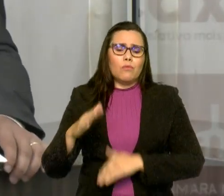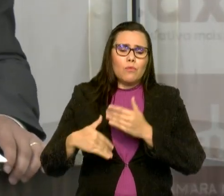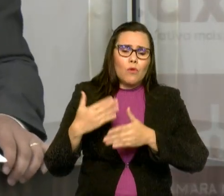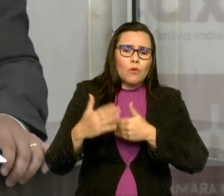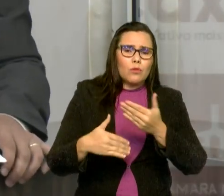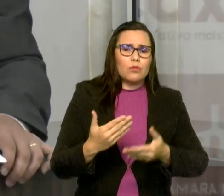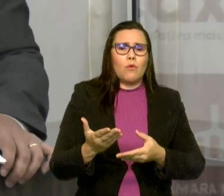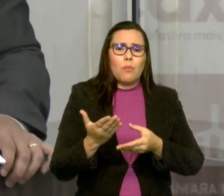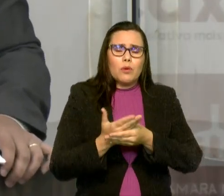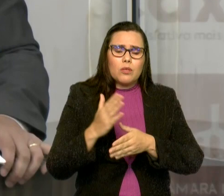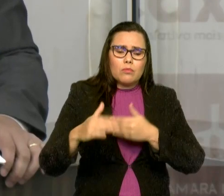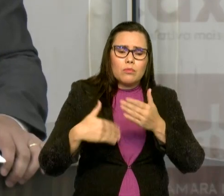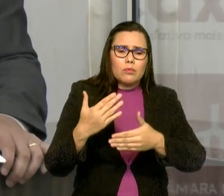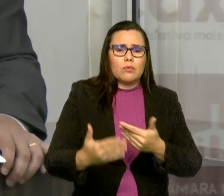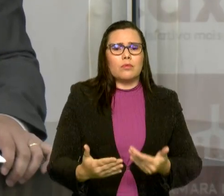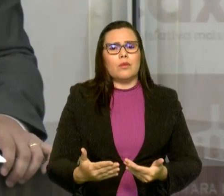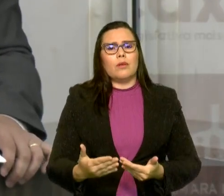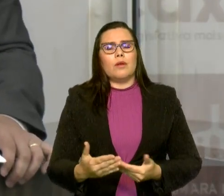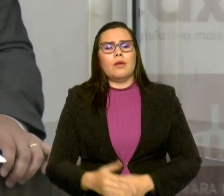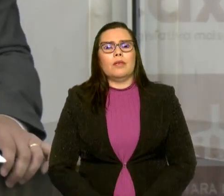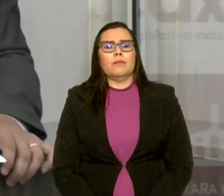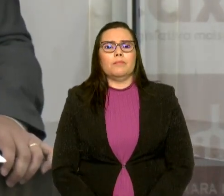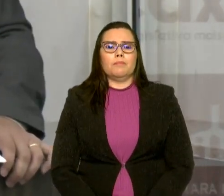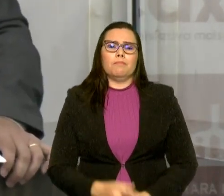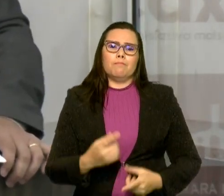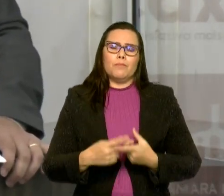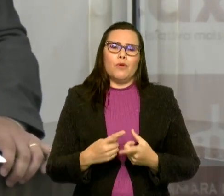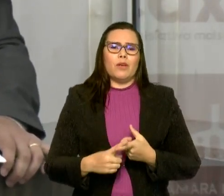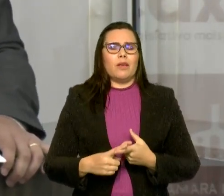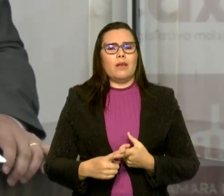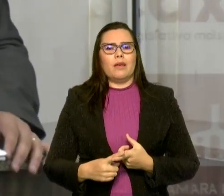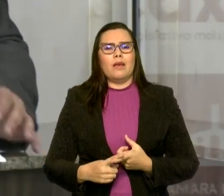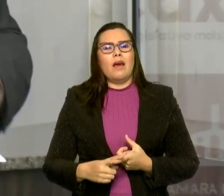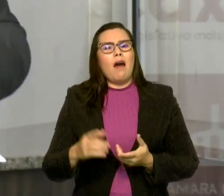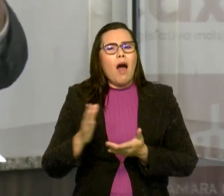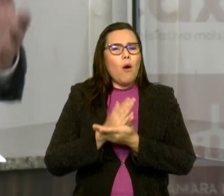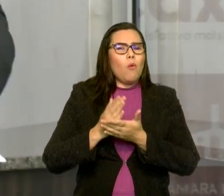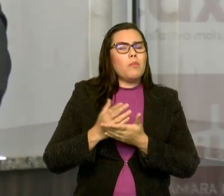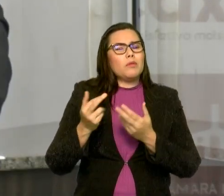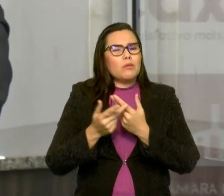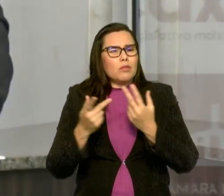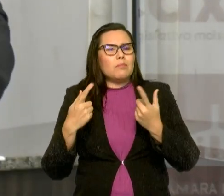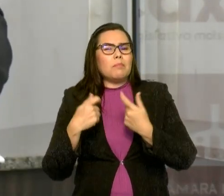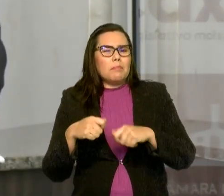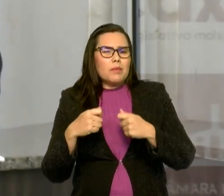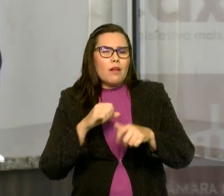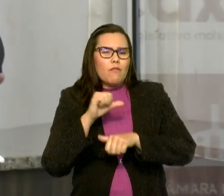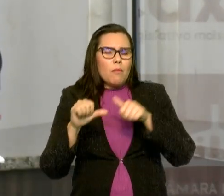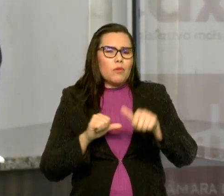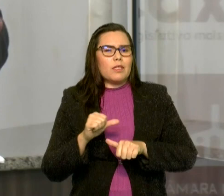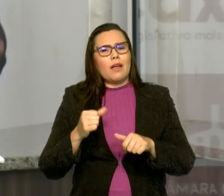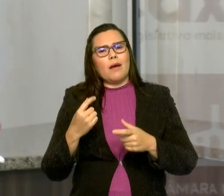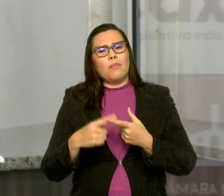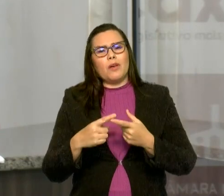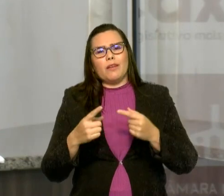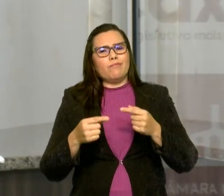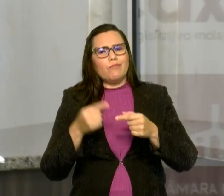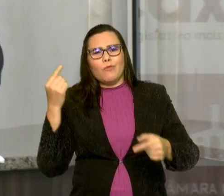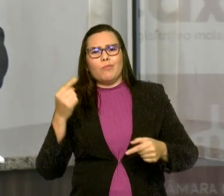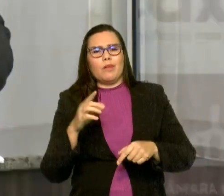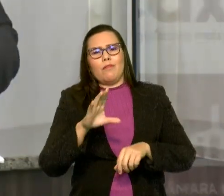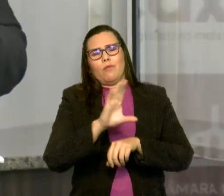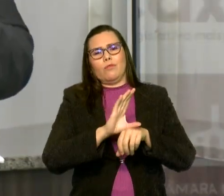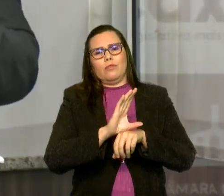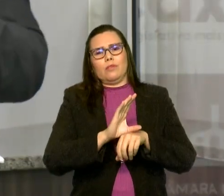casa, porque seria, se aprovado fosse, inconstitucional, portanto teria sido vetado. E esse projeto eu tive o cuidado de elaborar exatamente para